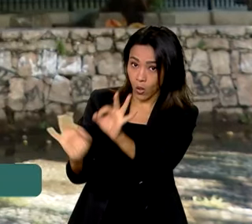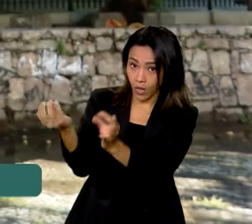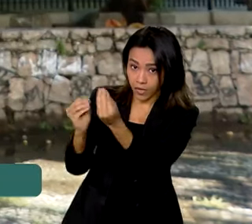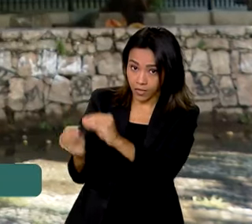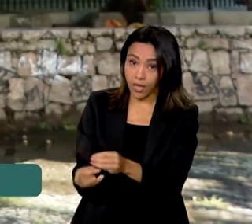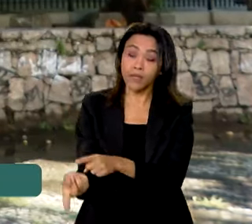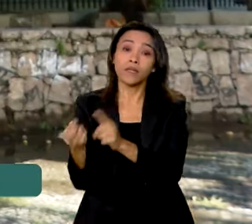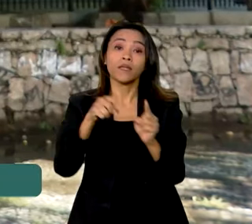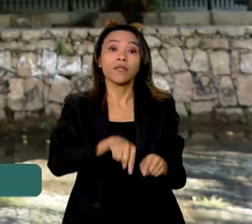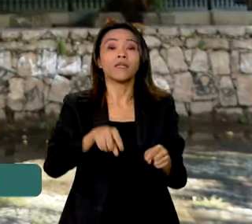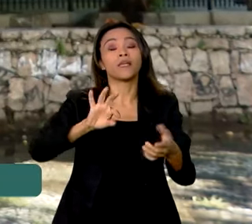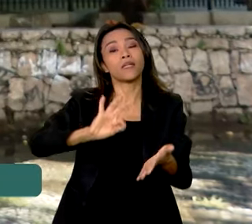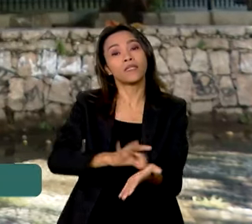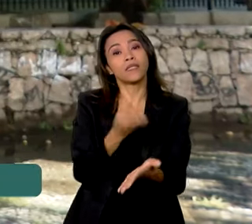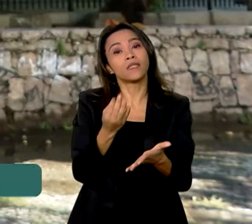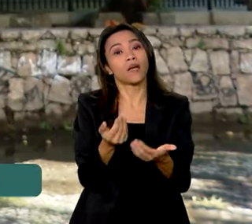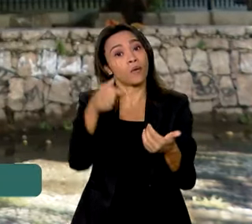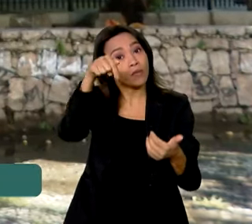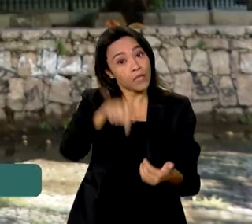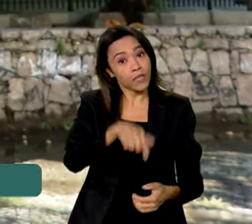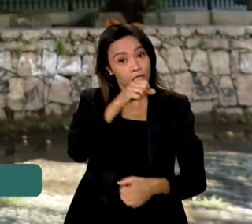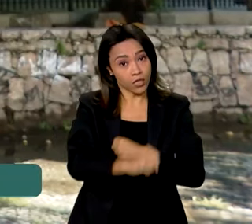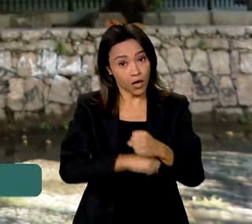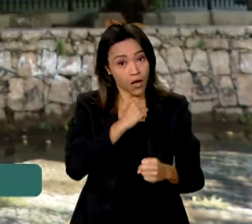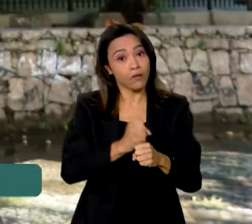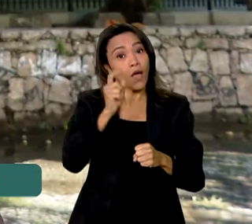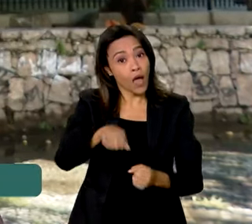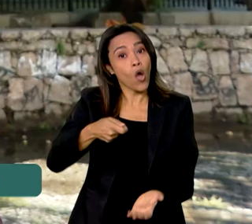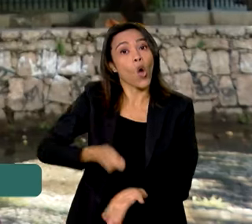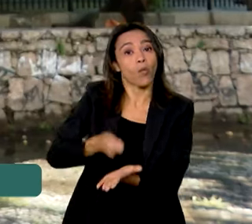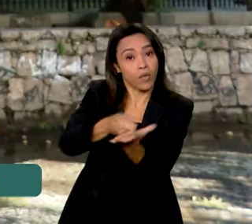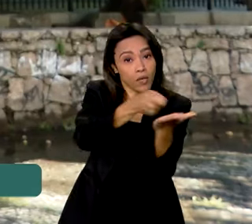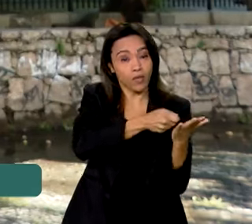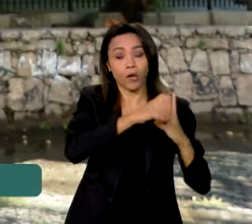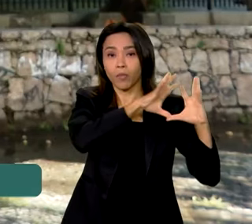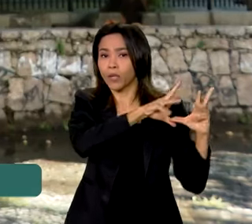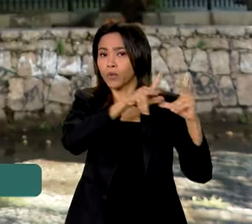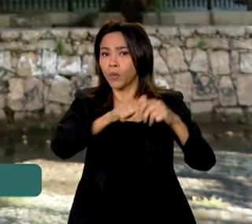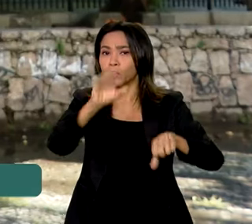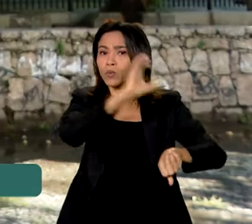ENAD 2024 é obrigatória para todos os estudantes